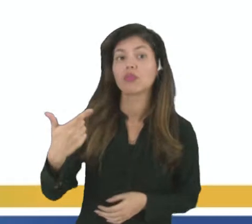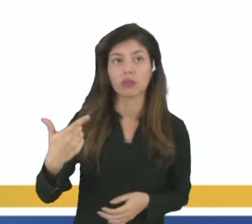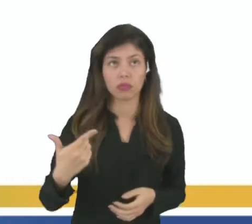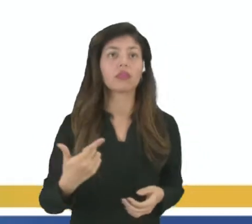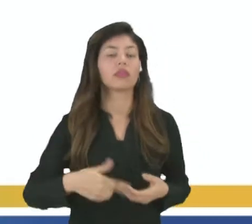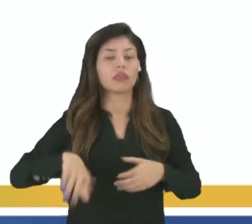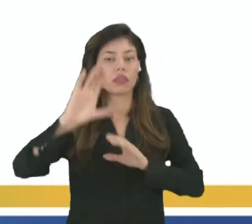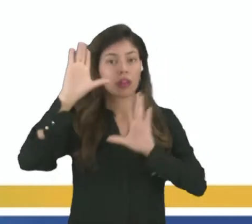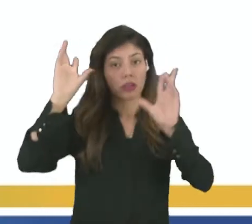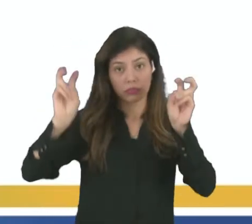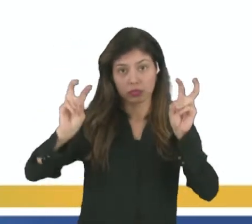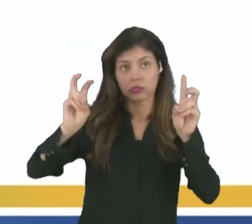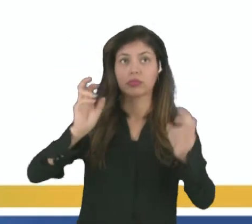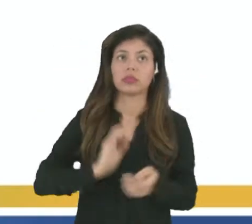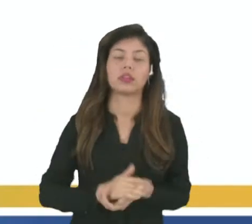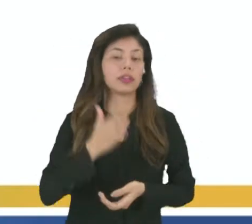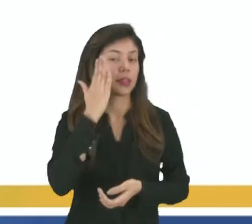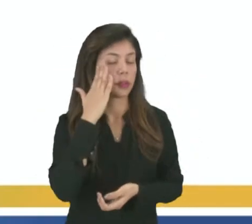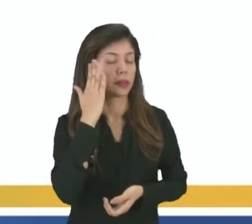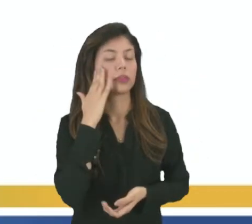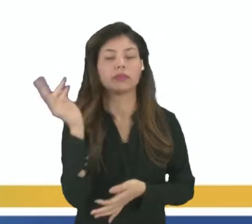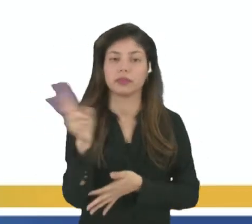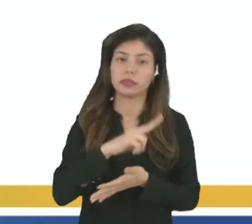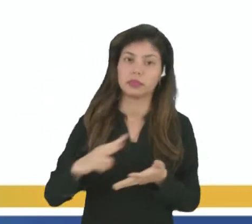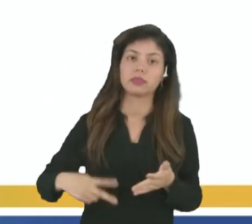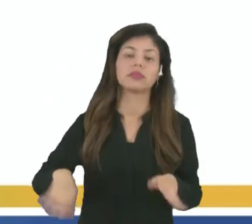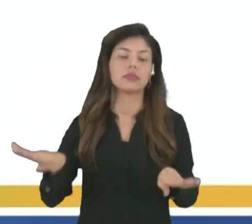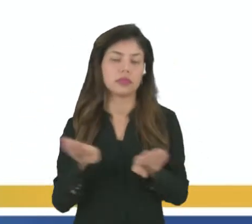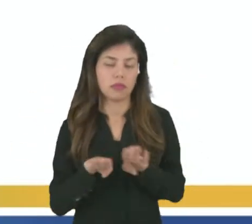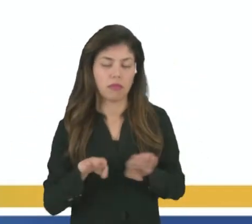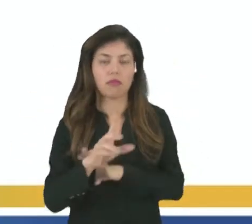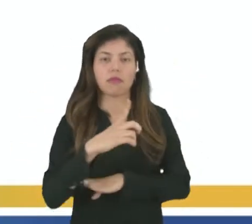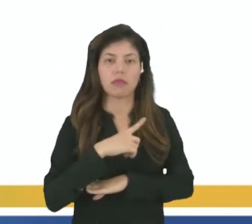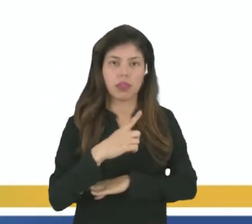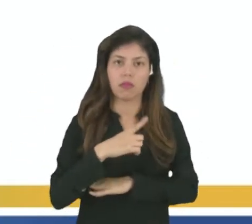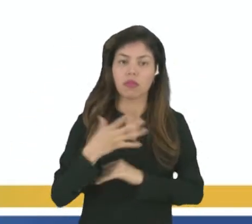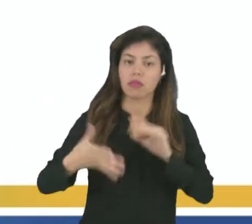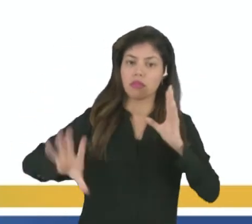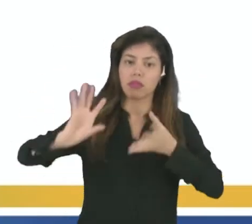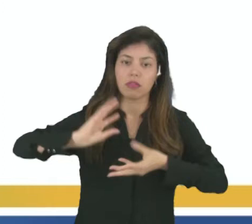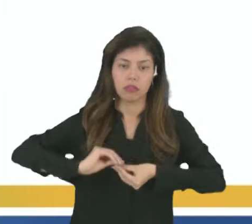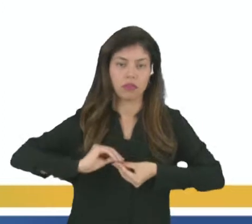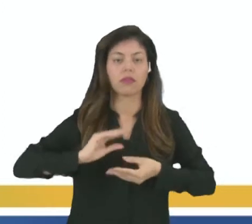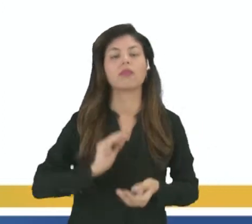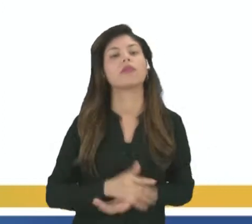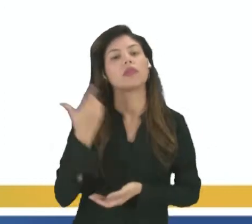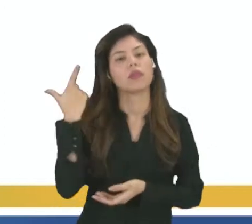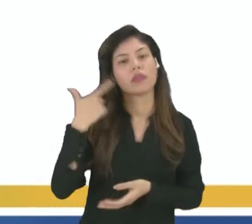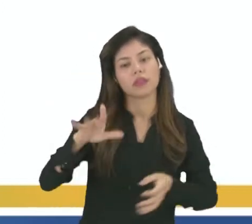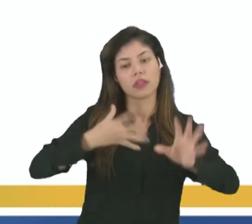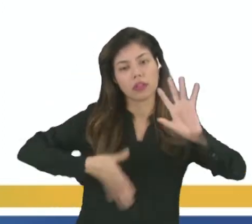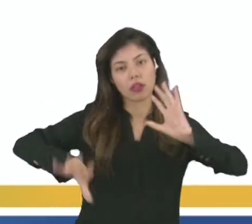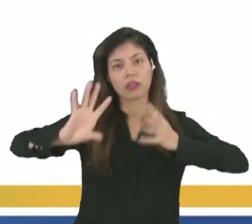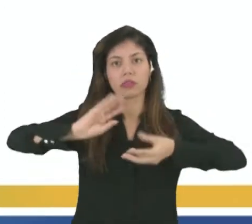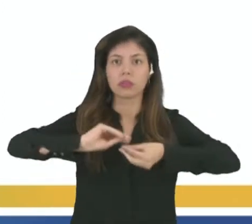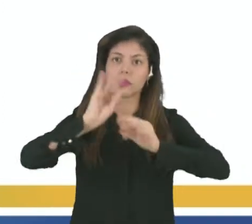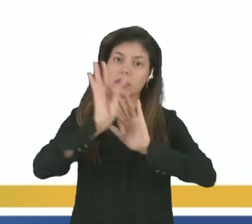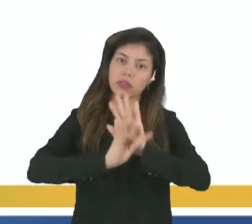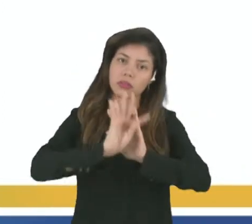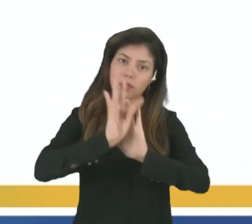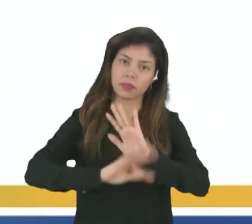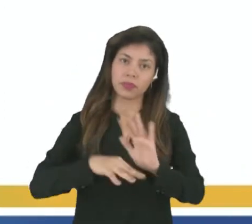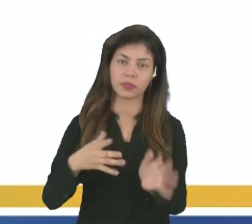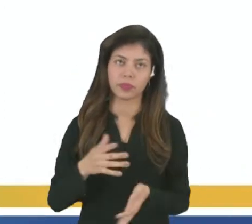que entendemos o que lemos, né, e temos a capacidade de resumir ou sintetizar, que quer dizer a